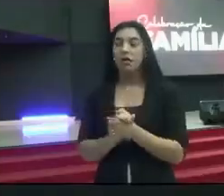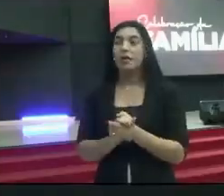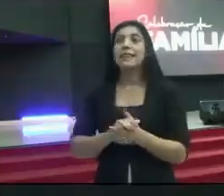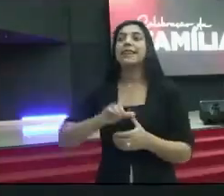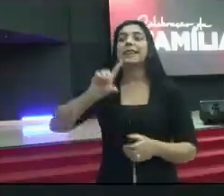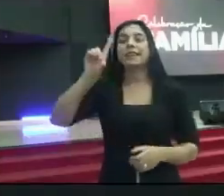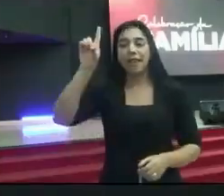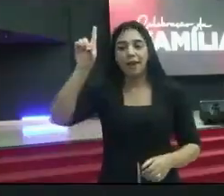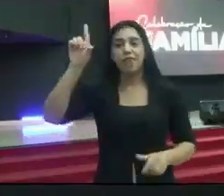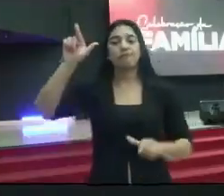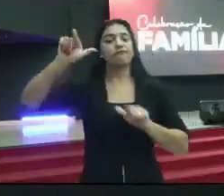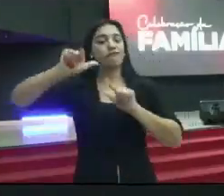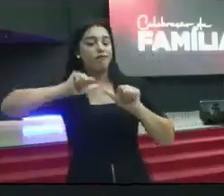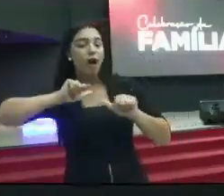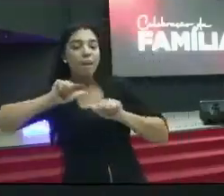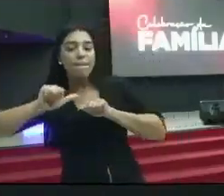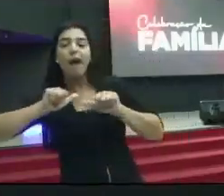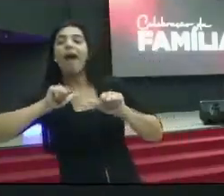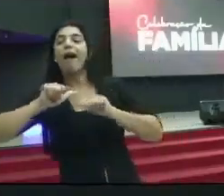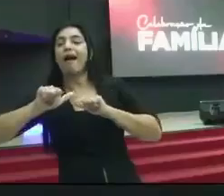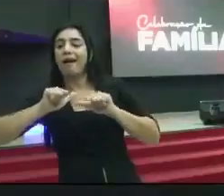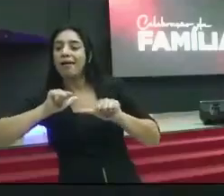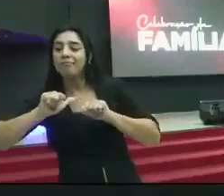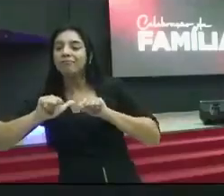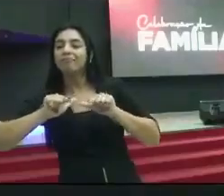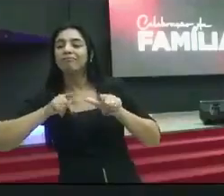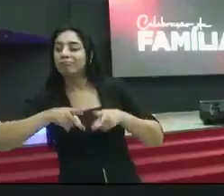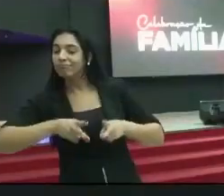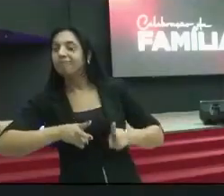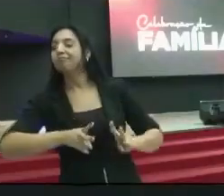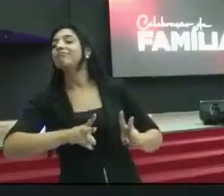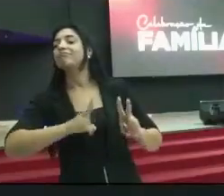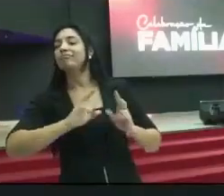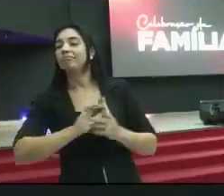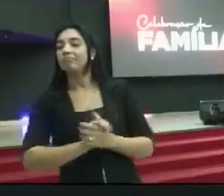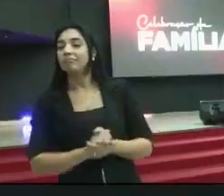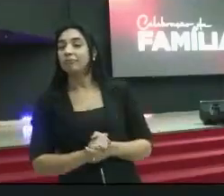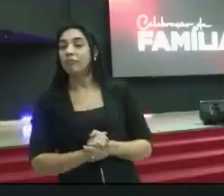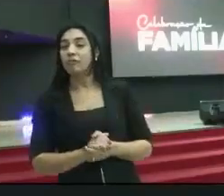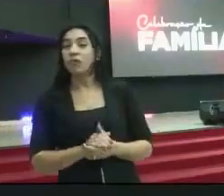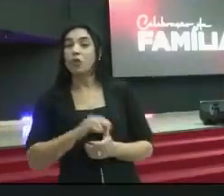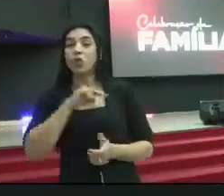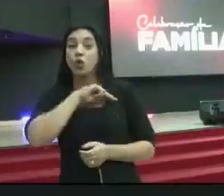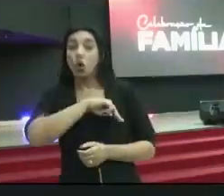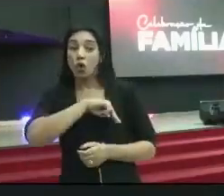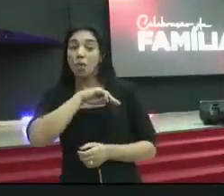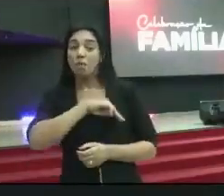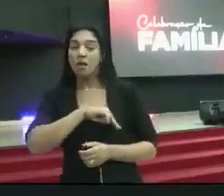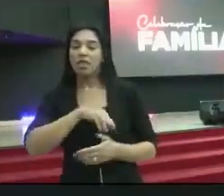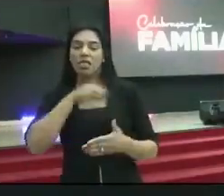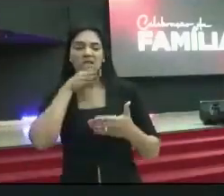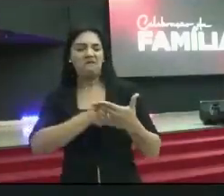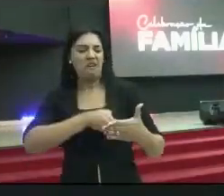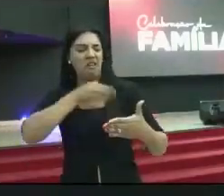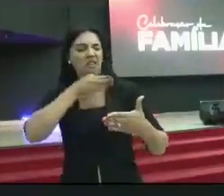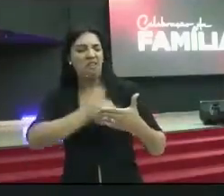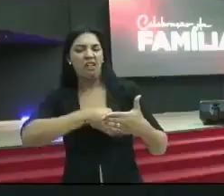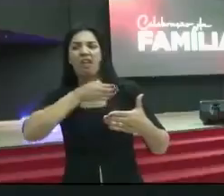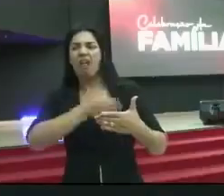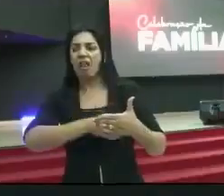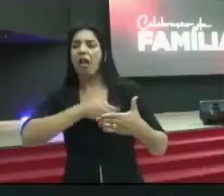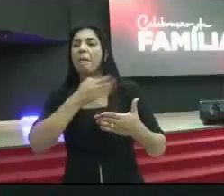que Deus trabalha nos bastidores. Aleluia. Noemi está enfrentando